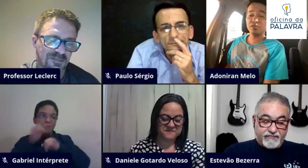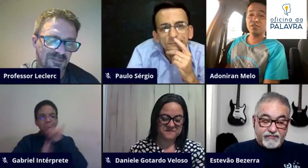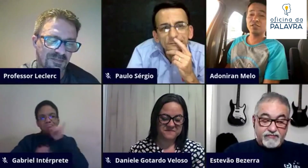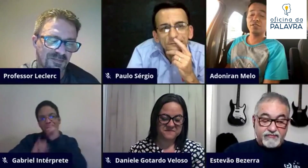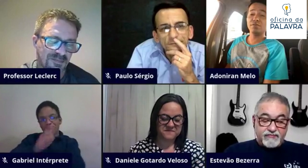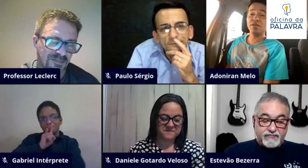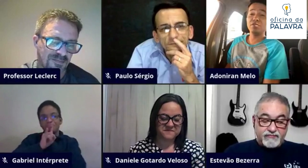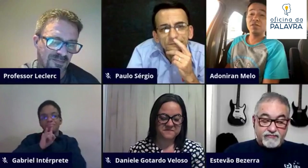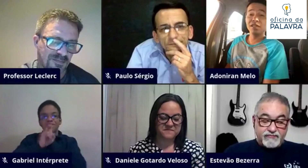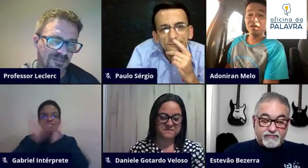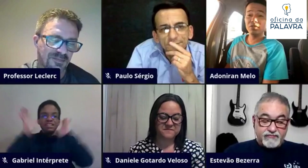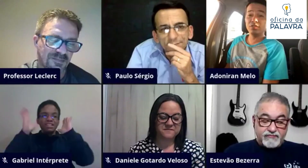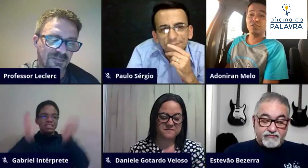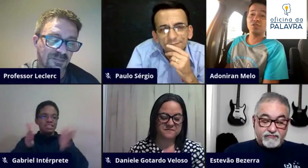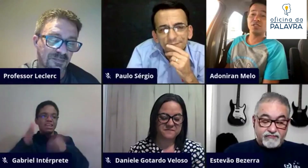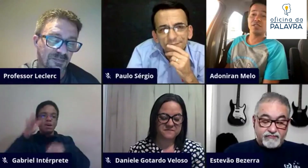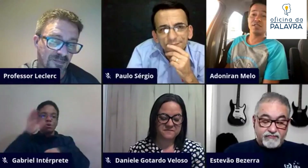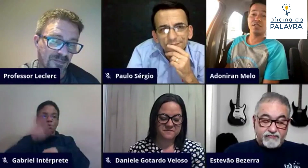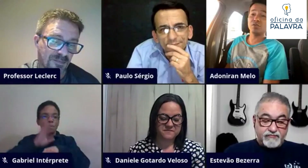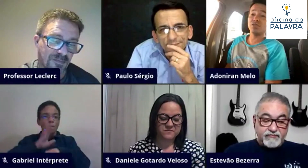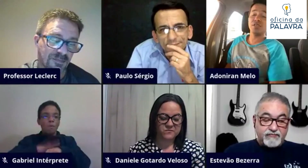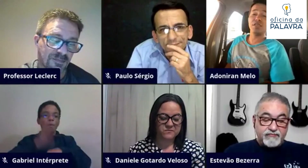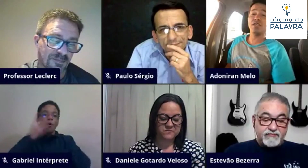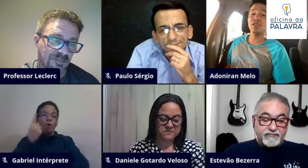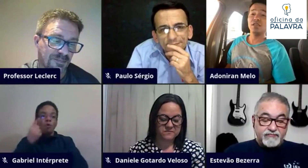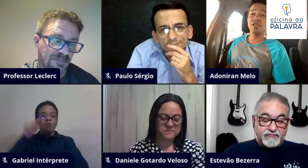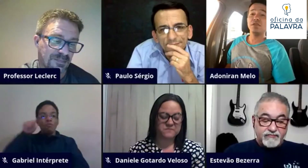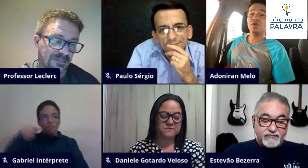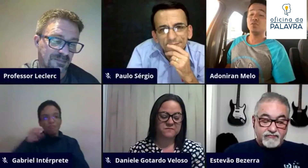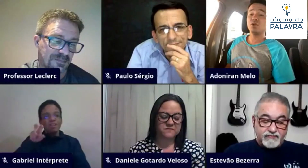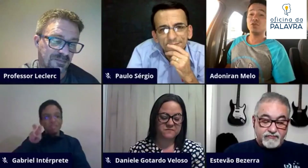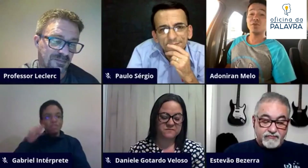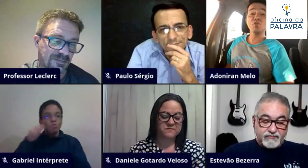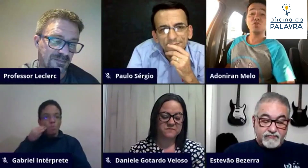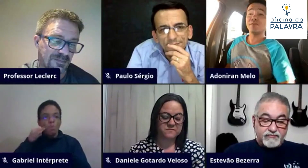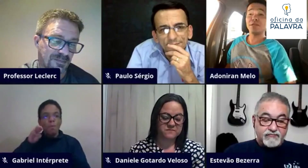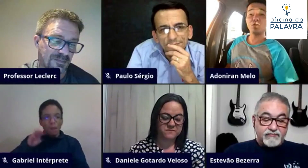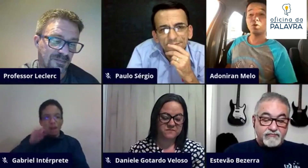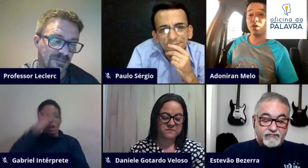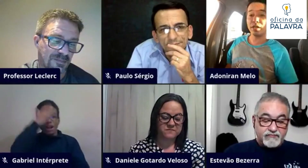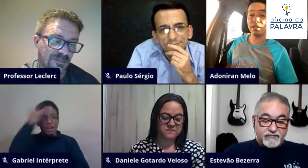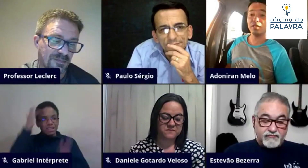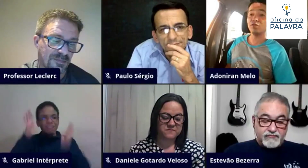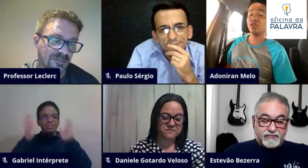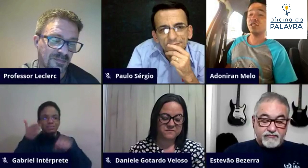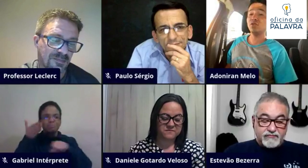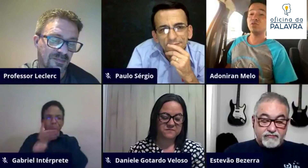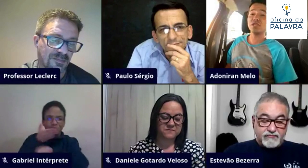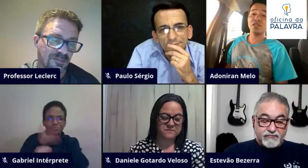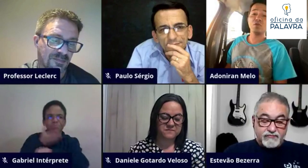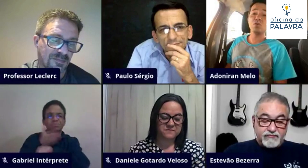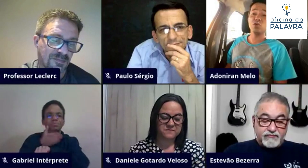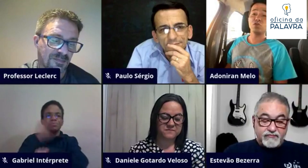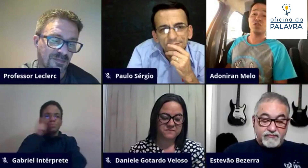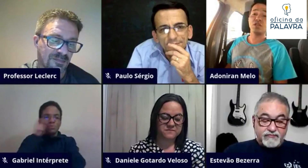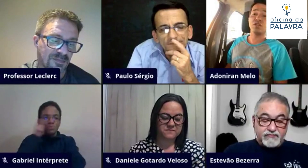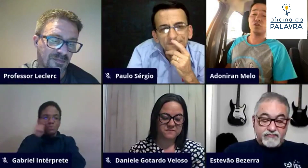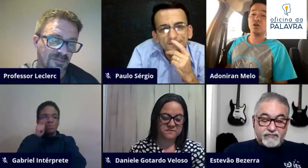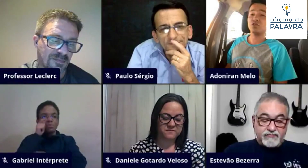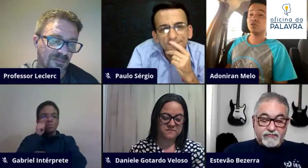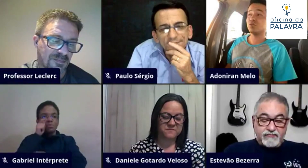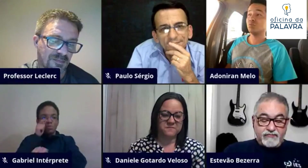já passamos de 500 mil de visualização. Eu sei que é uma coisa muito amadora, ela não usa